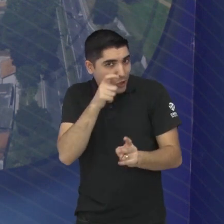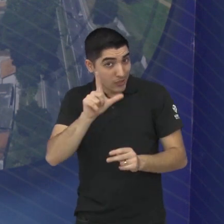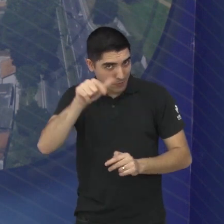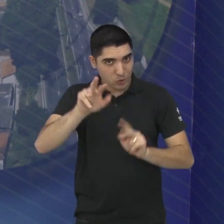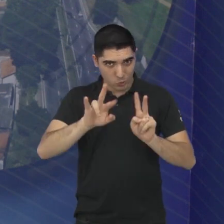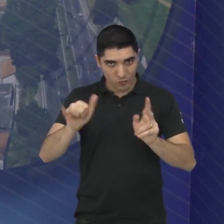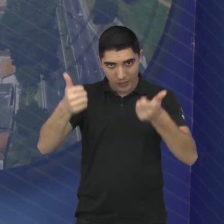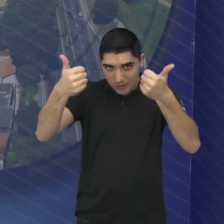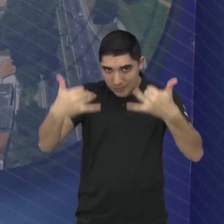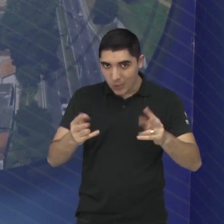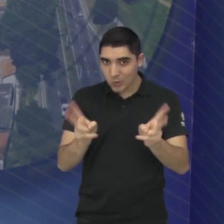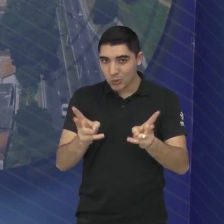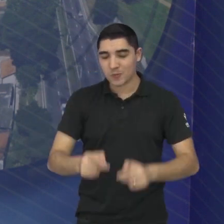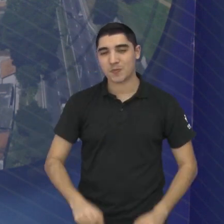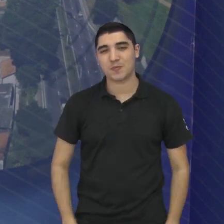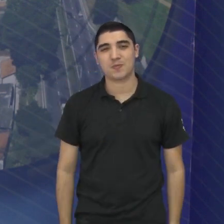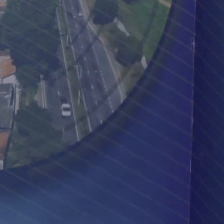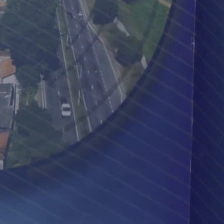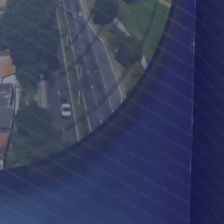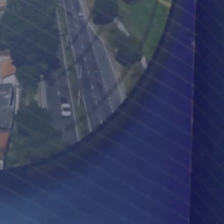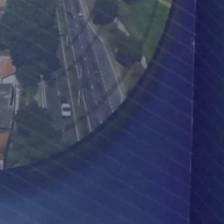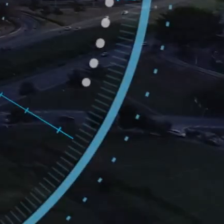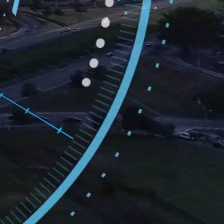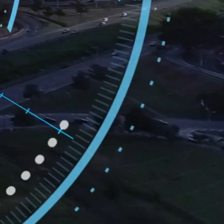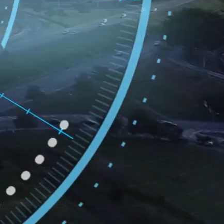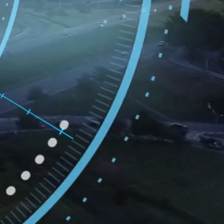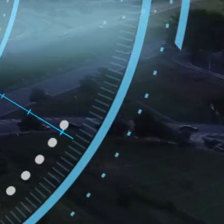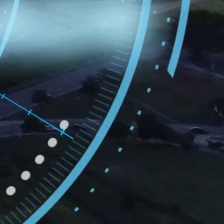respeito disso? Não sai daí que voltamos já já.